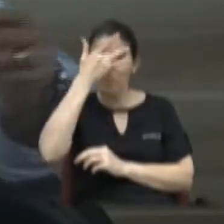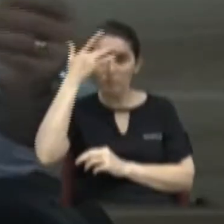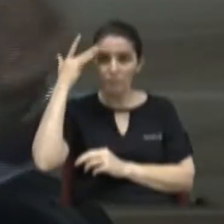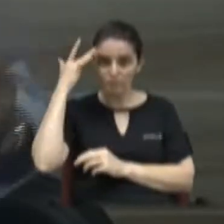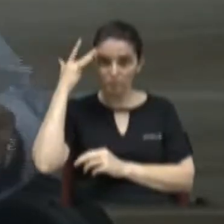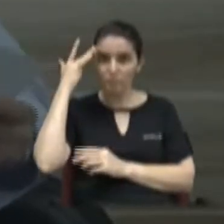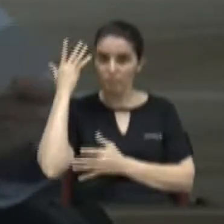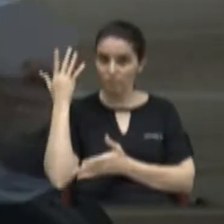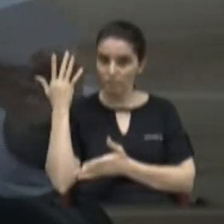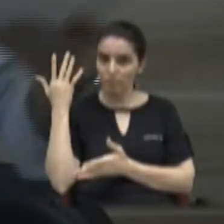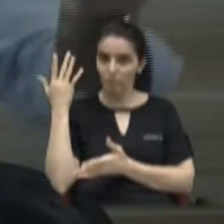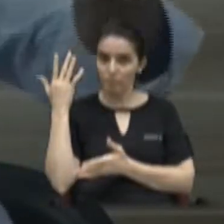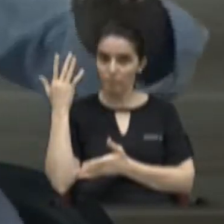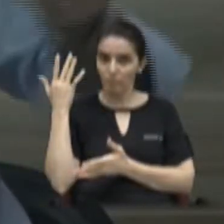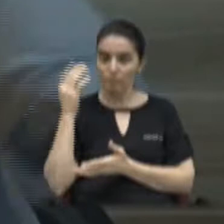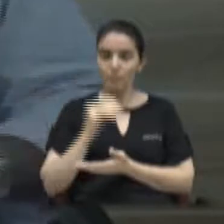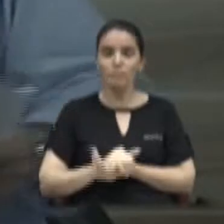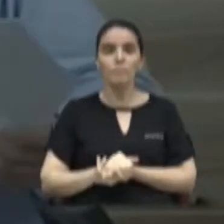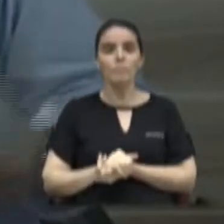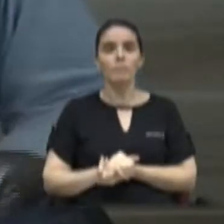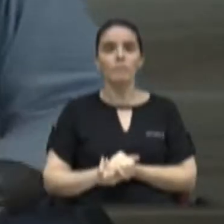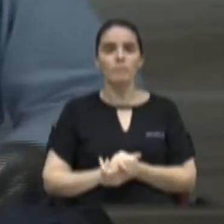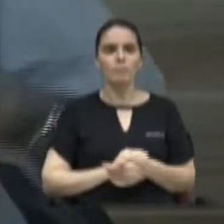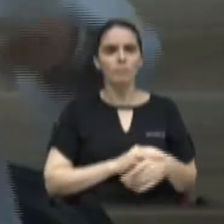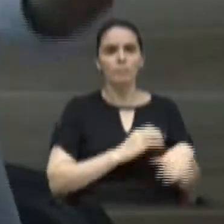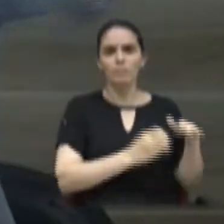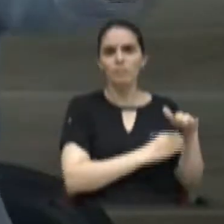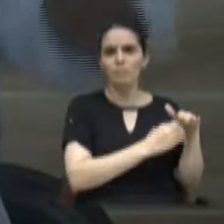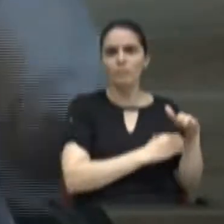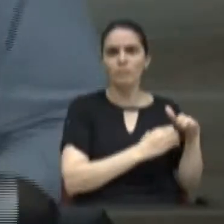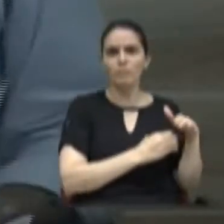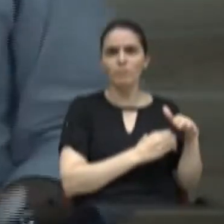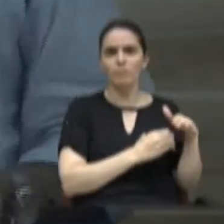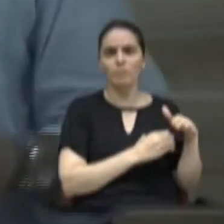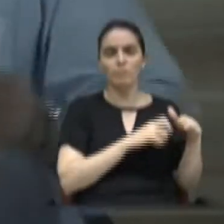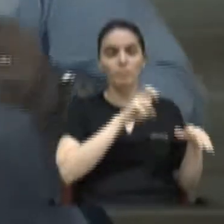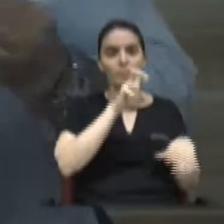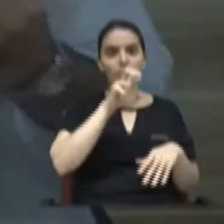tem 5 mil tarifas sociais, ela só dá